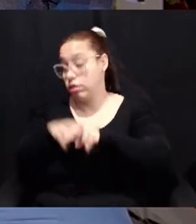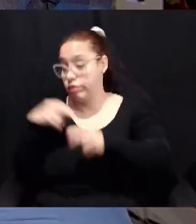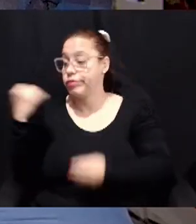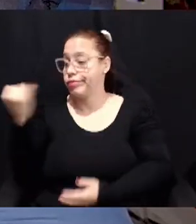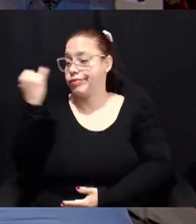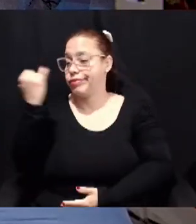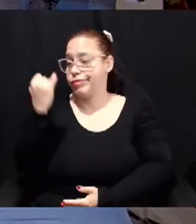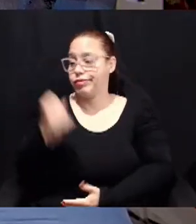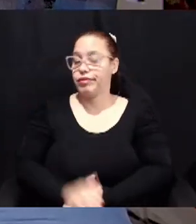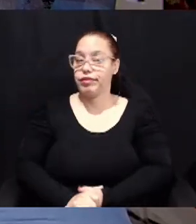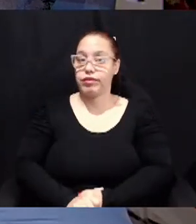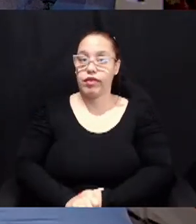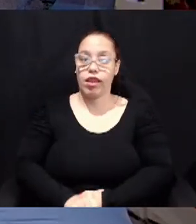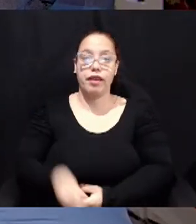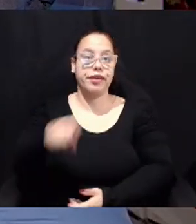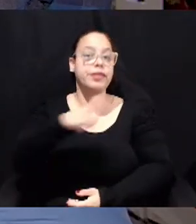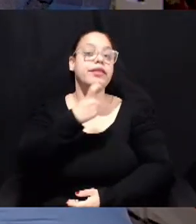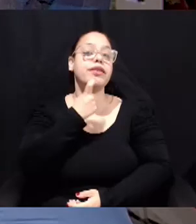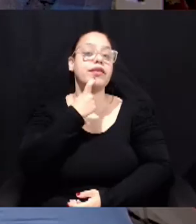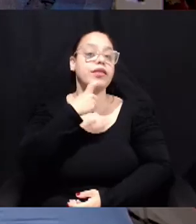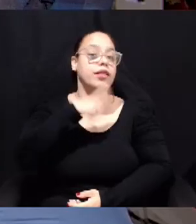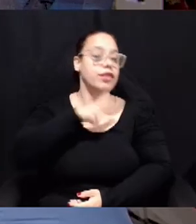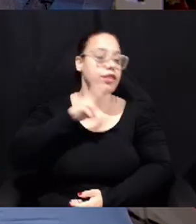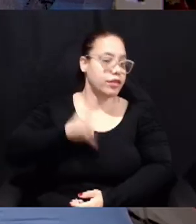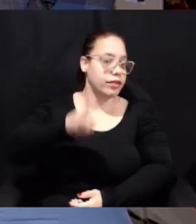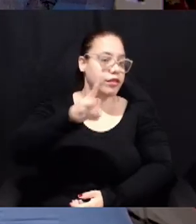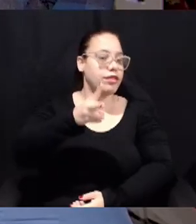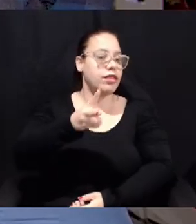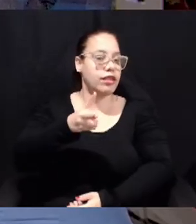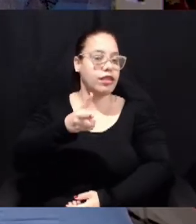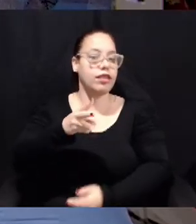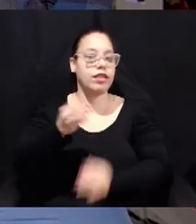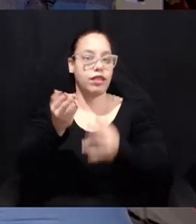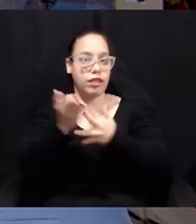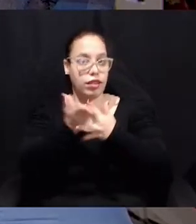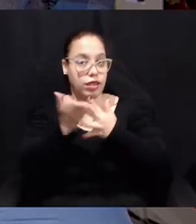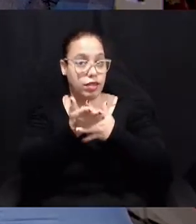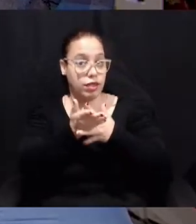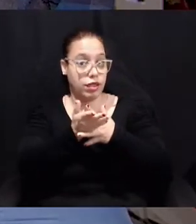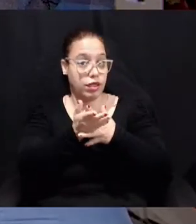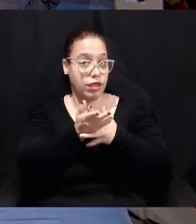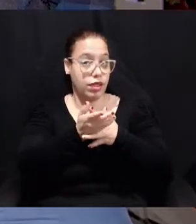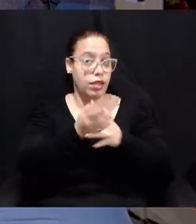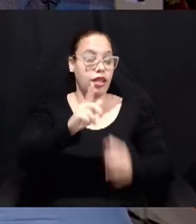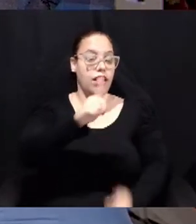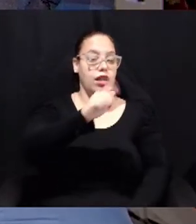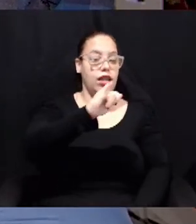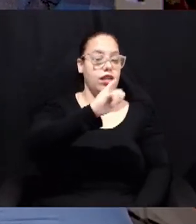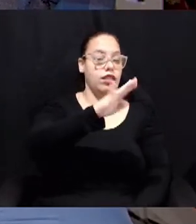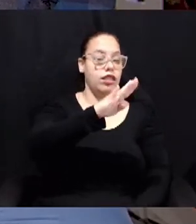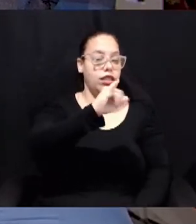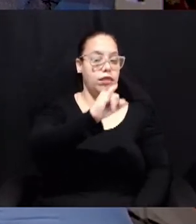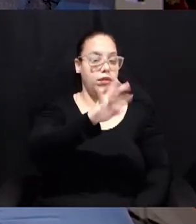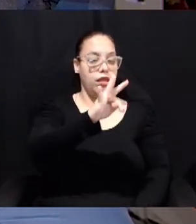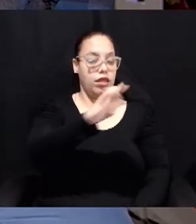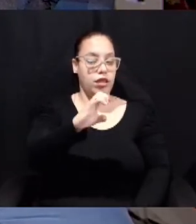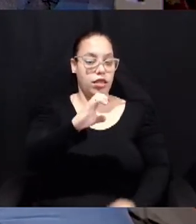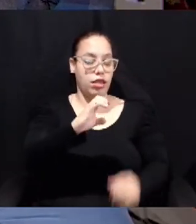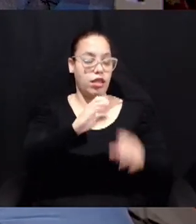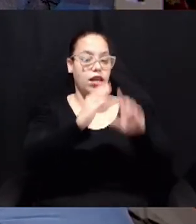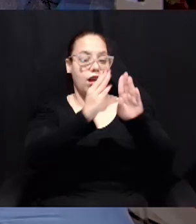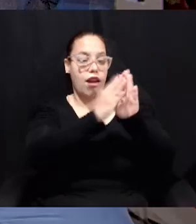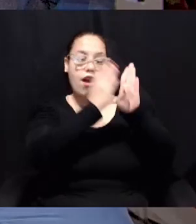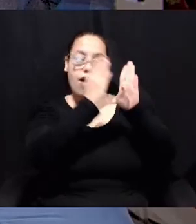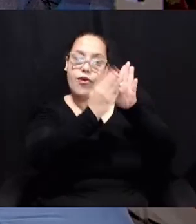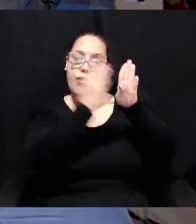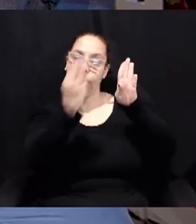E aqui em Campinas a gente sempre falei no primeiro bloco, a gente tem uma gibiteca aqui na Bibliotecazinha, que também sempre promove encontro,